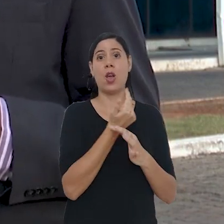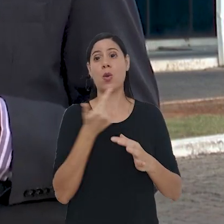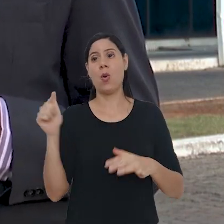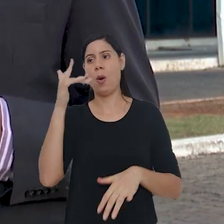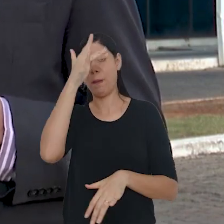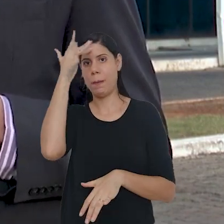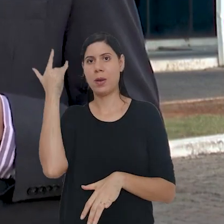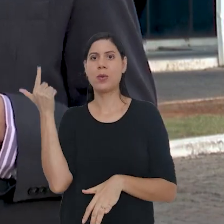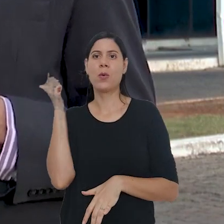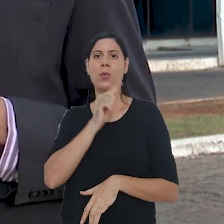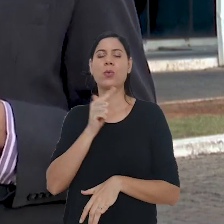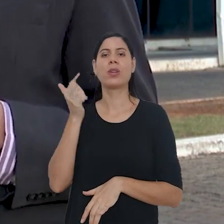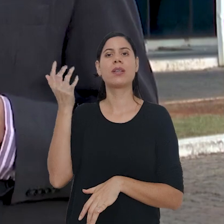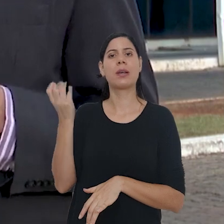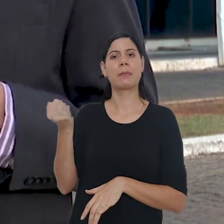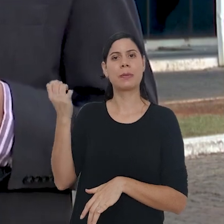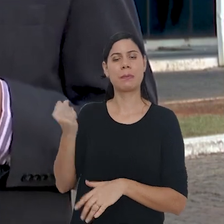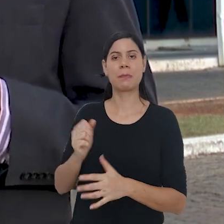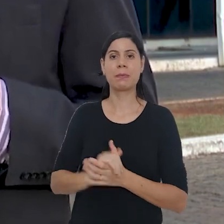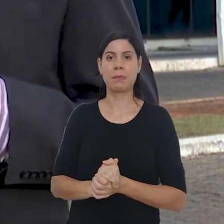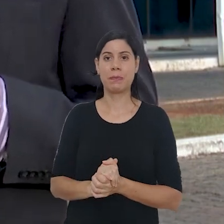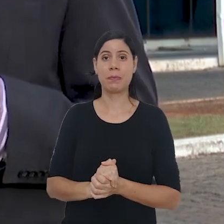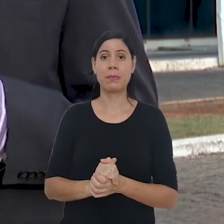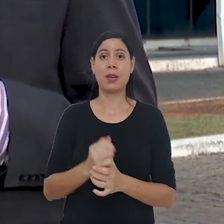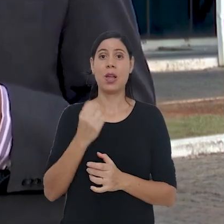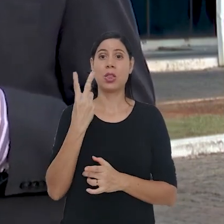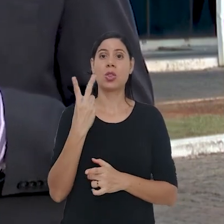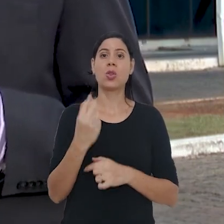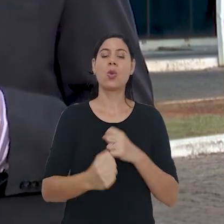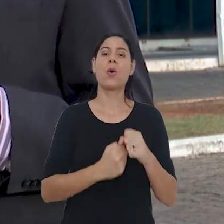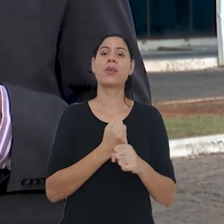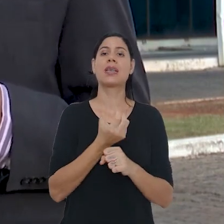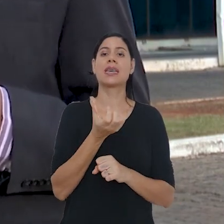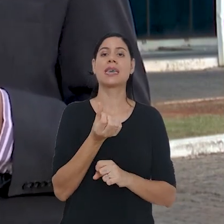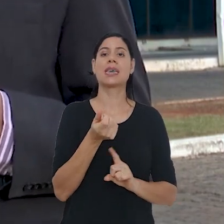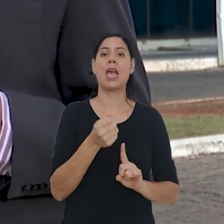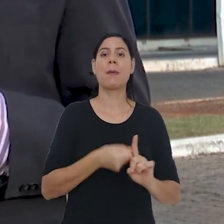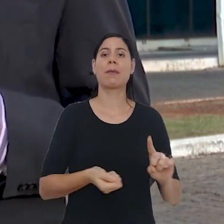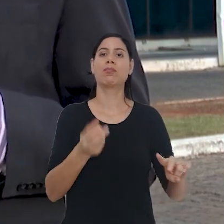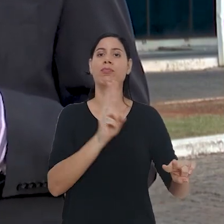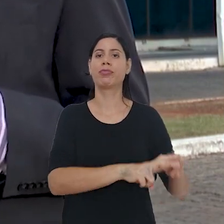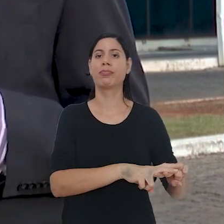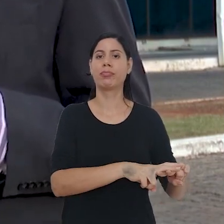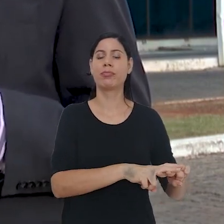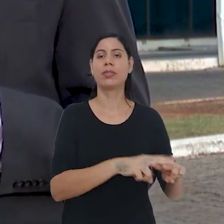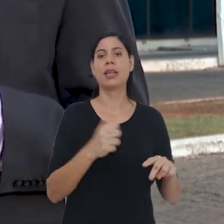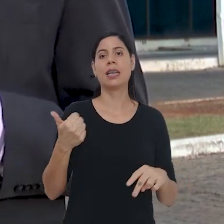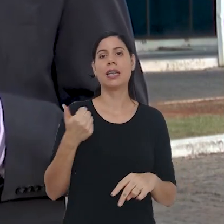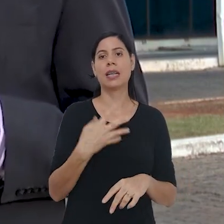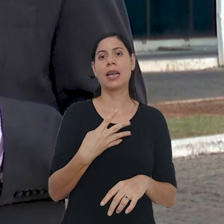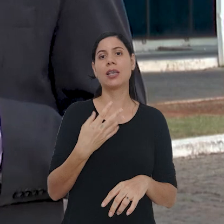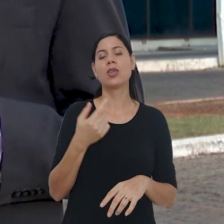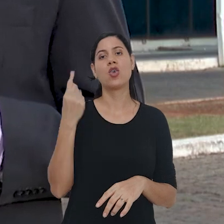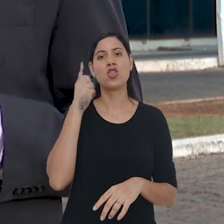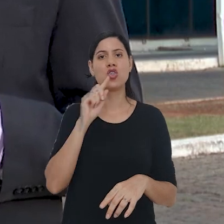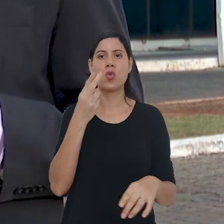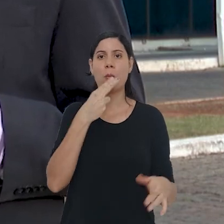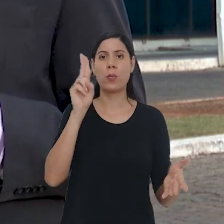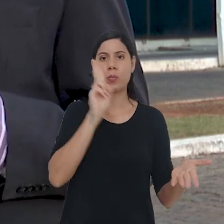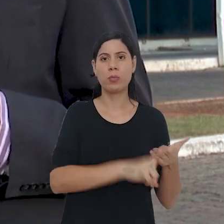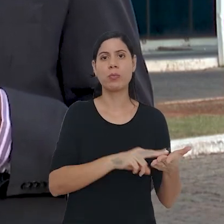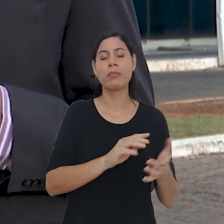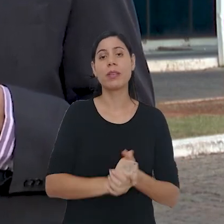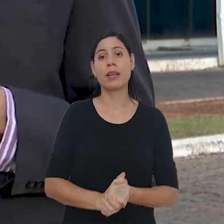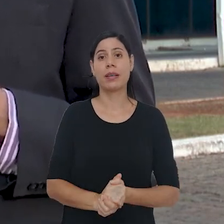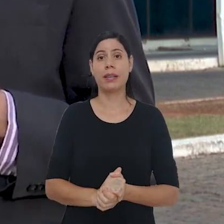do INSS, teria incluído informações falsas no sistema do órgão, a fim de garantir que um terceiro obtivesse uma